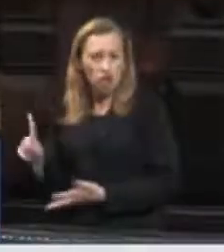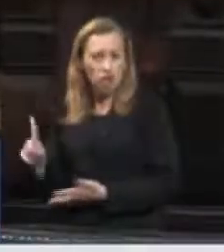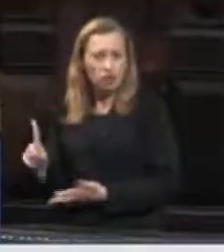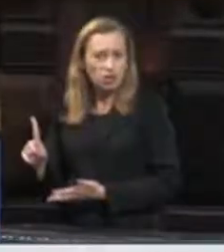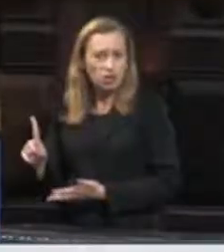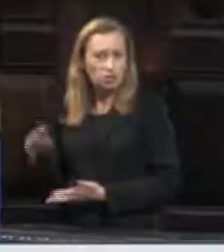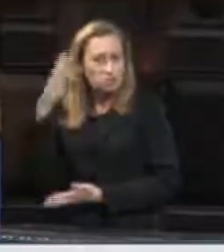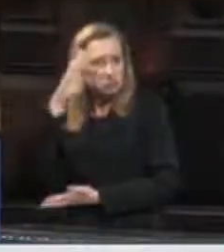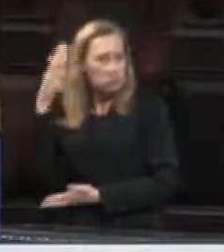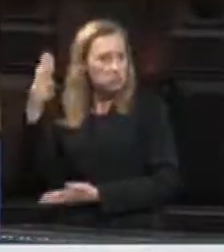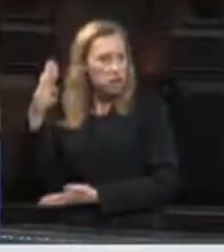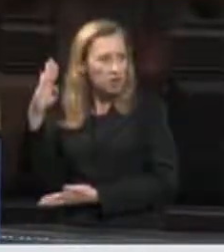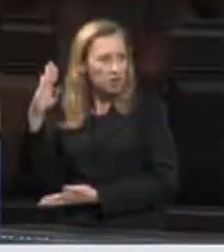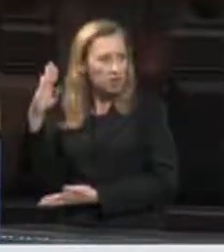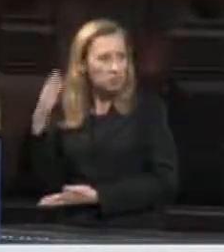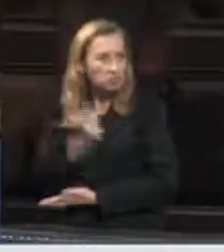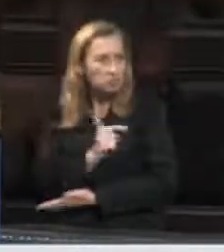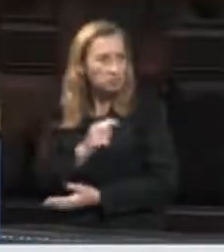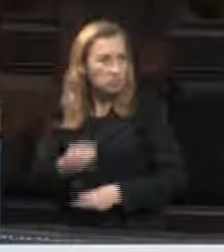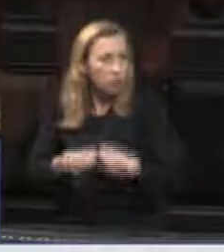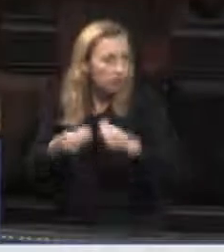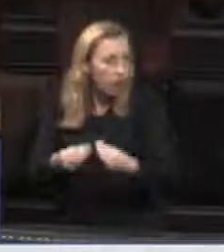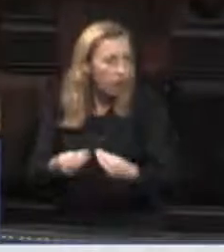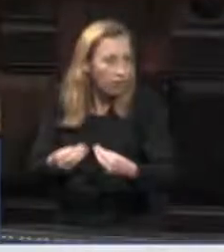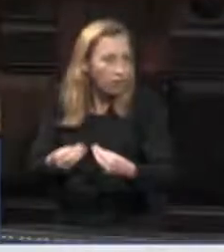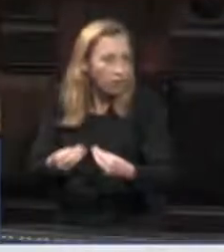direito à educação, quer isto sim,